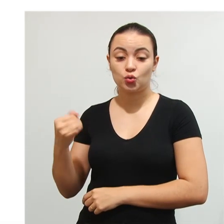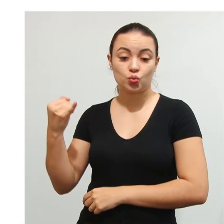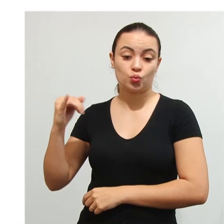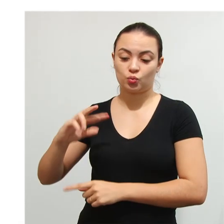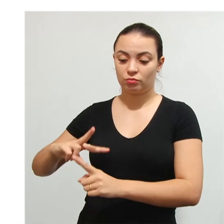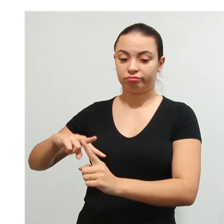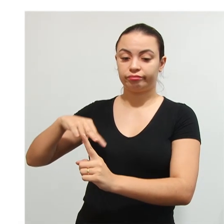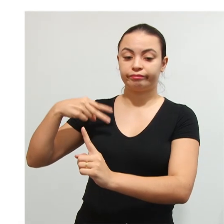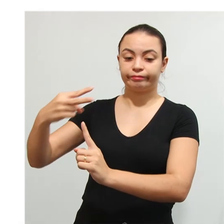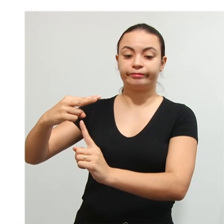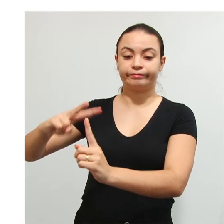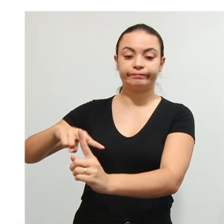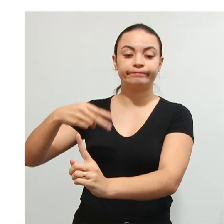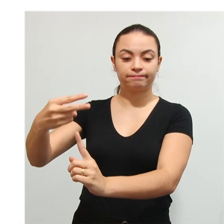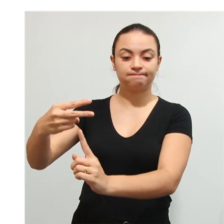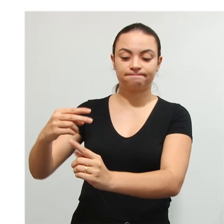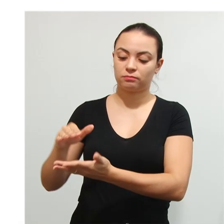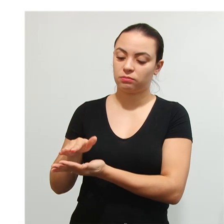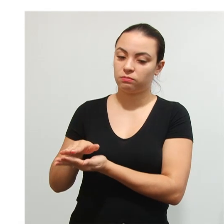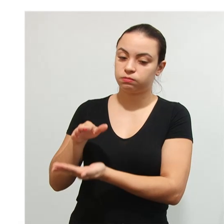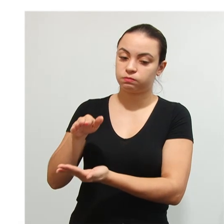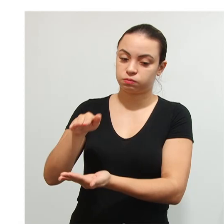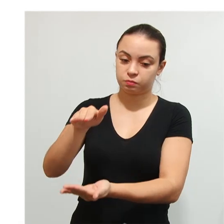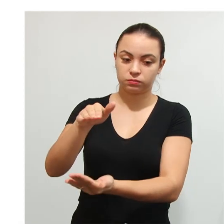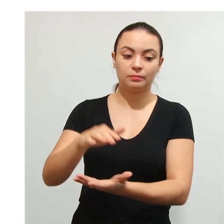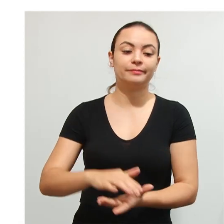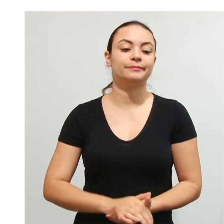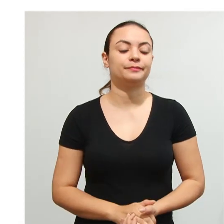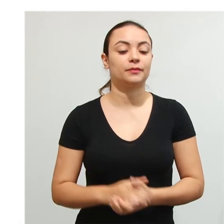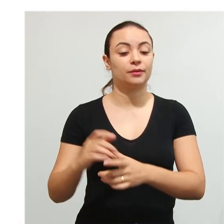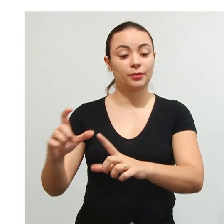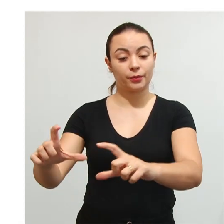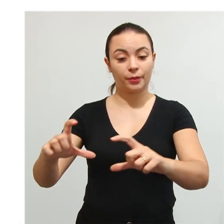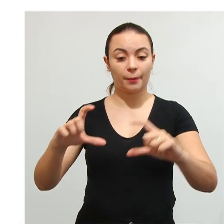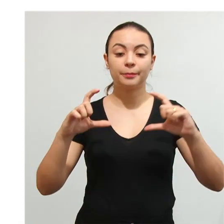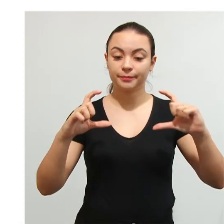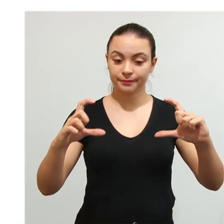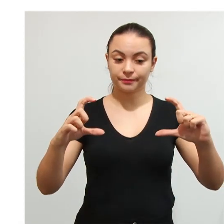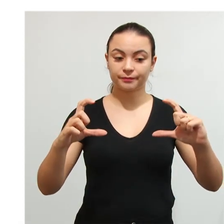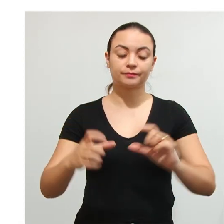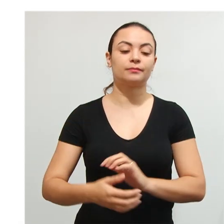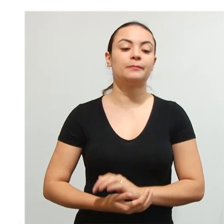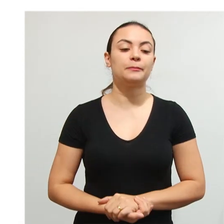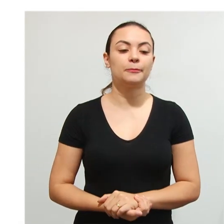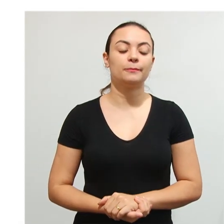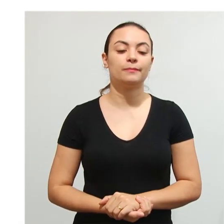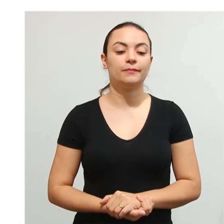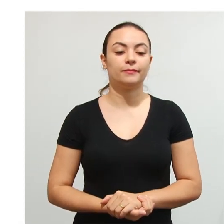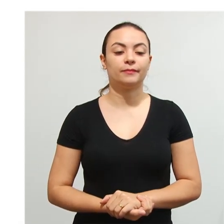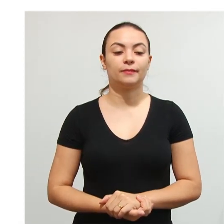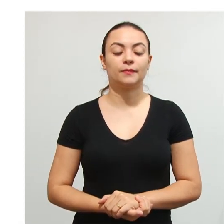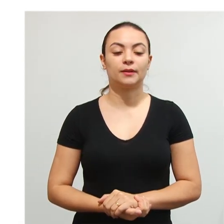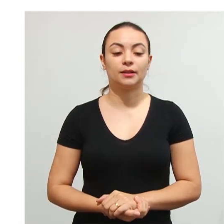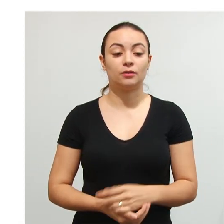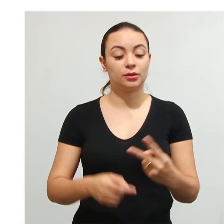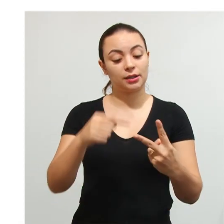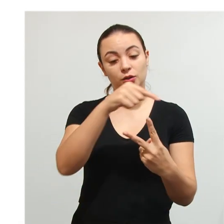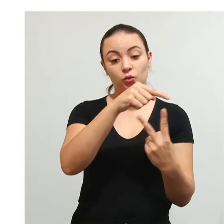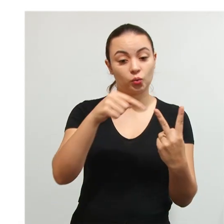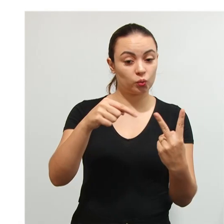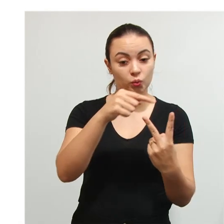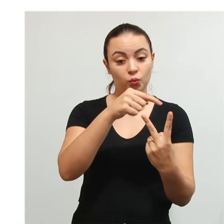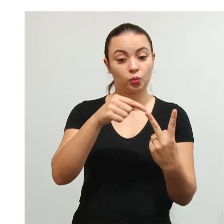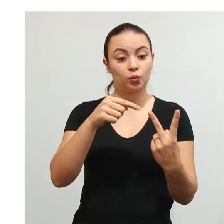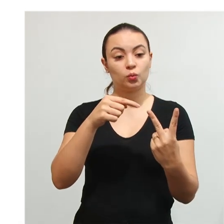o conceito de taxa equivalente quem dado duas taxas a gente diz que elas são equivalentes